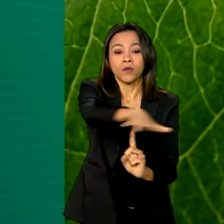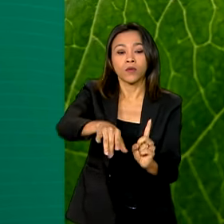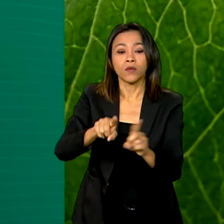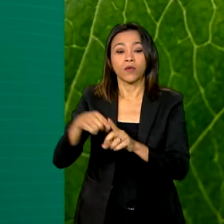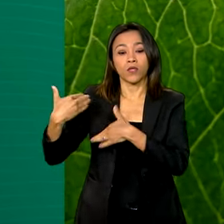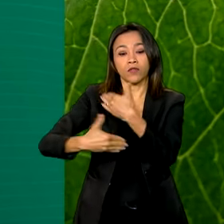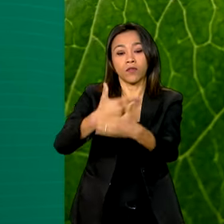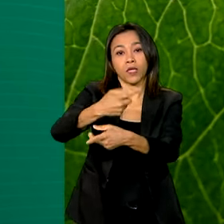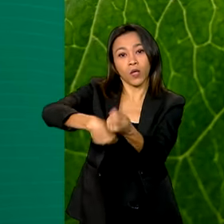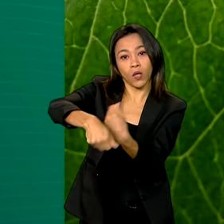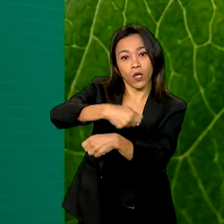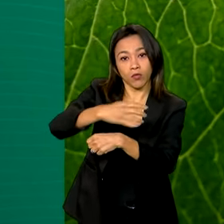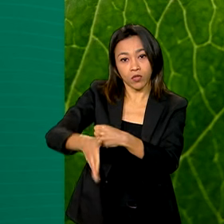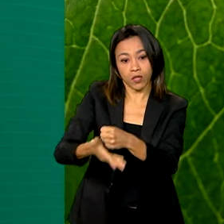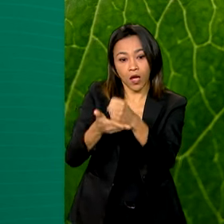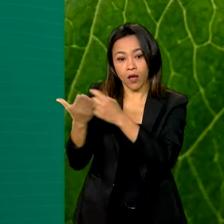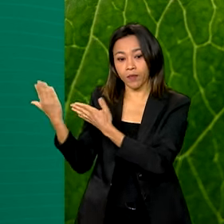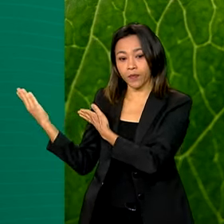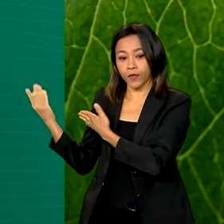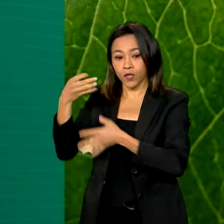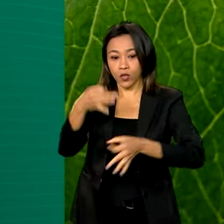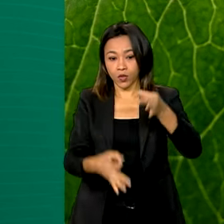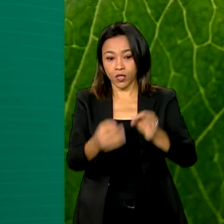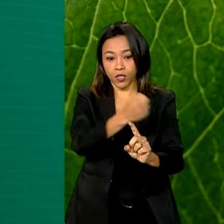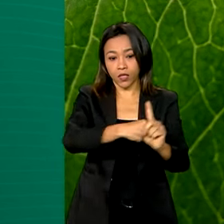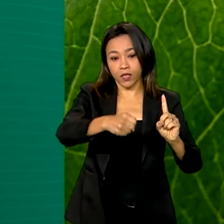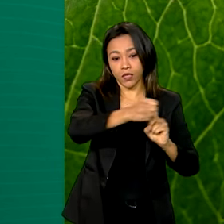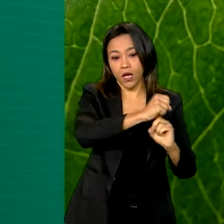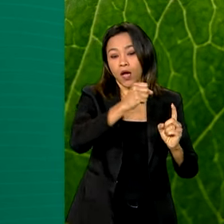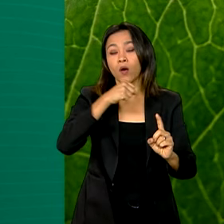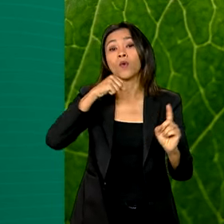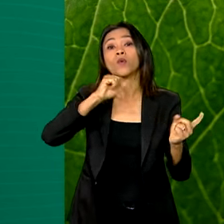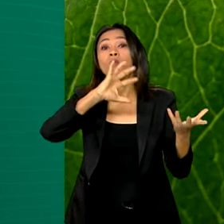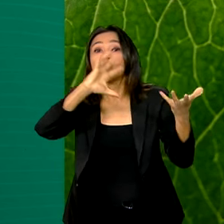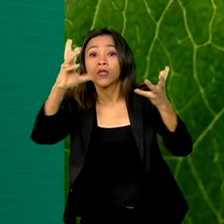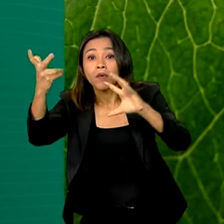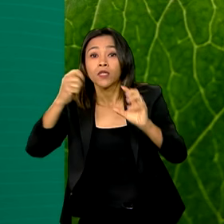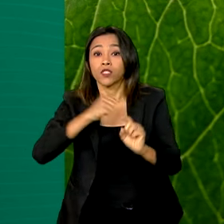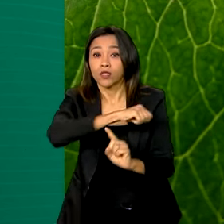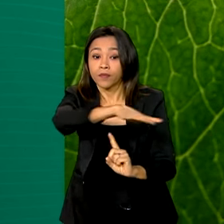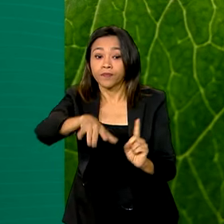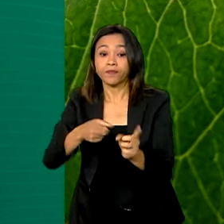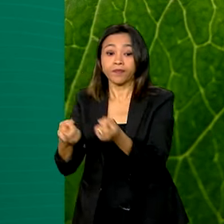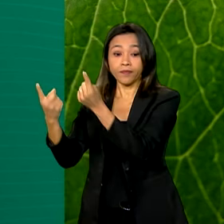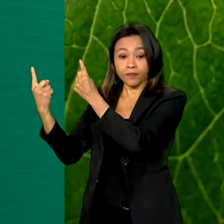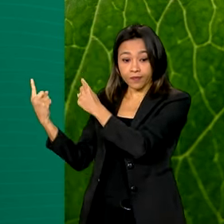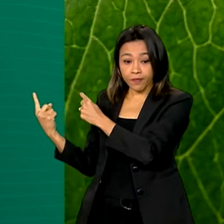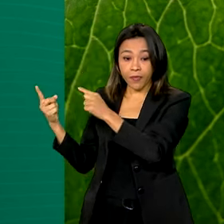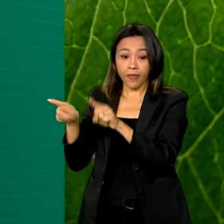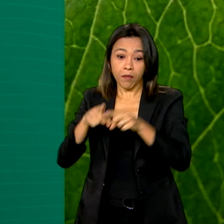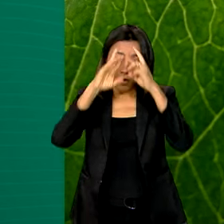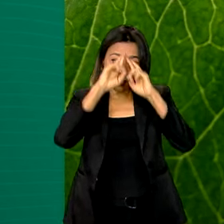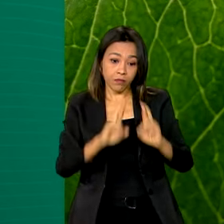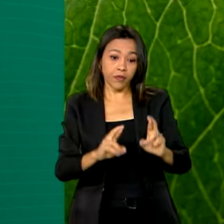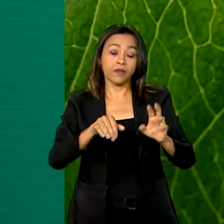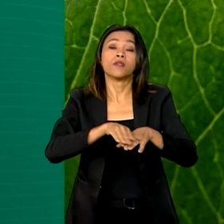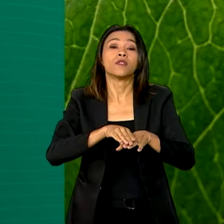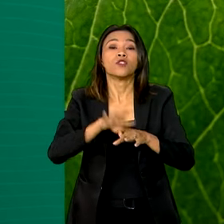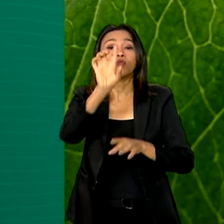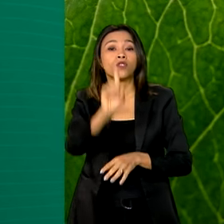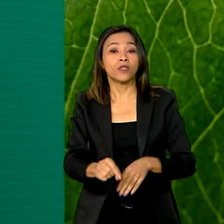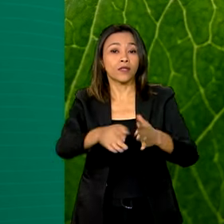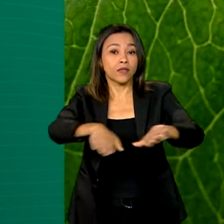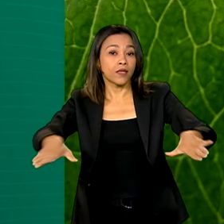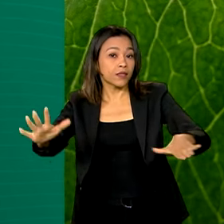econômico sustentável, justiça social, ambiental e climática, considerações dos direitos das crianças e gerações